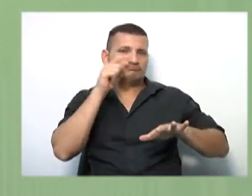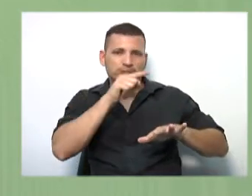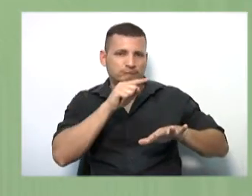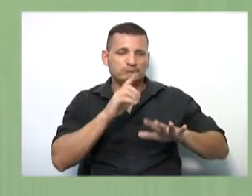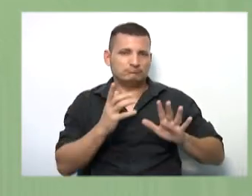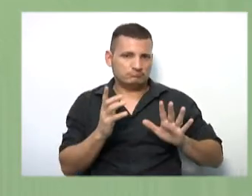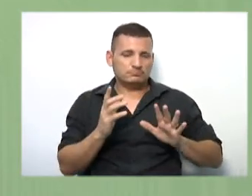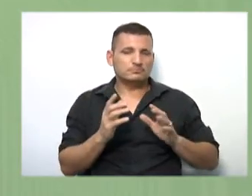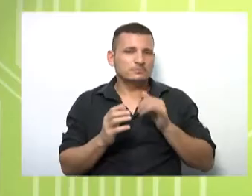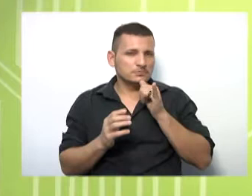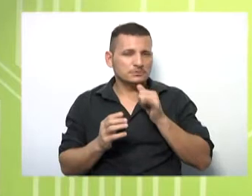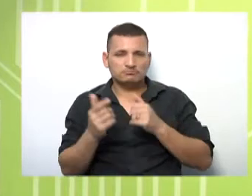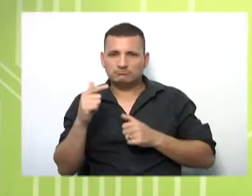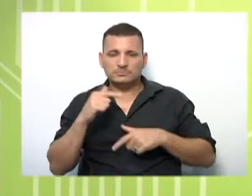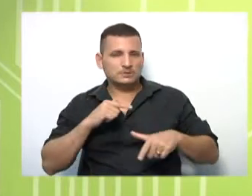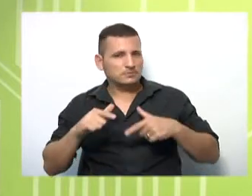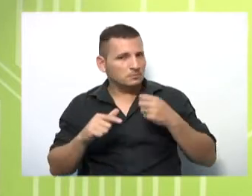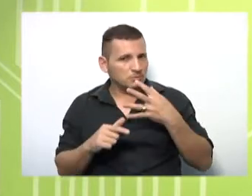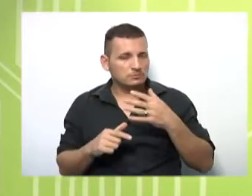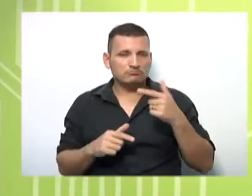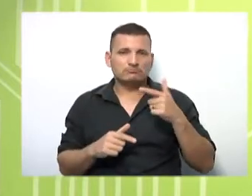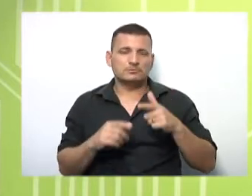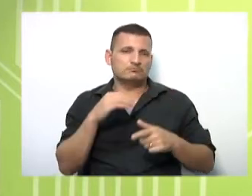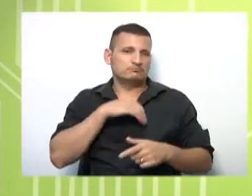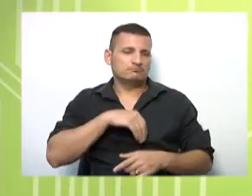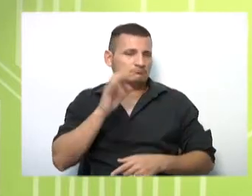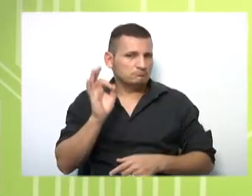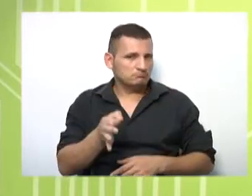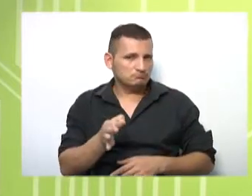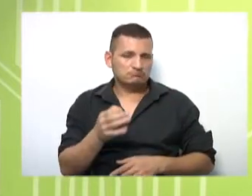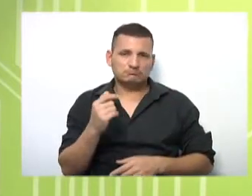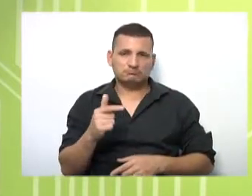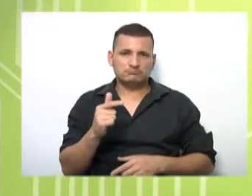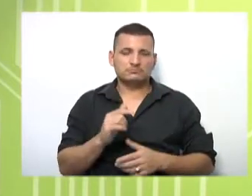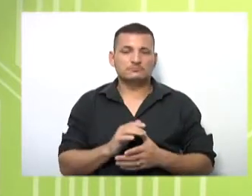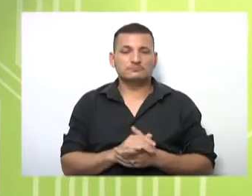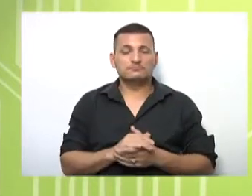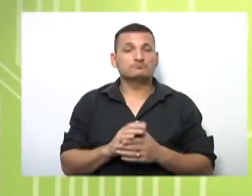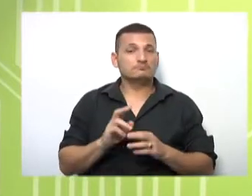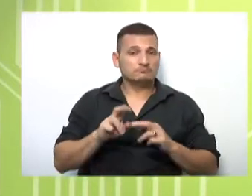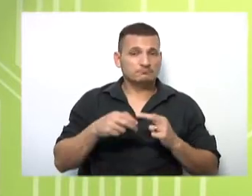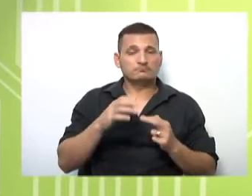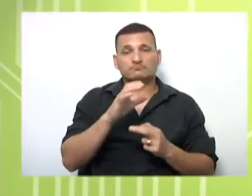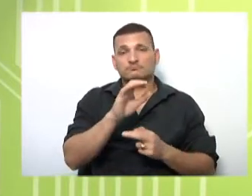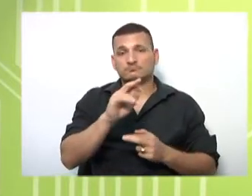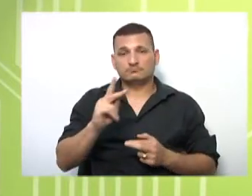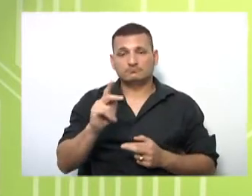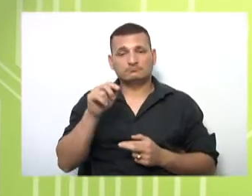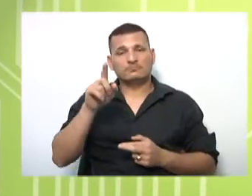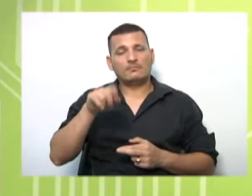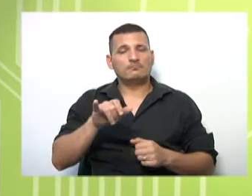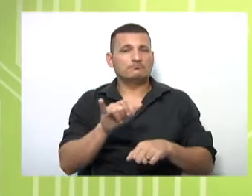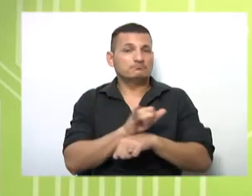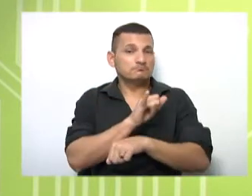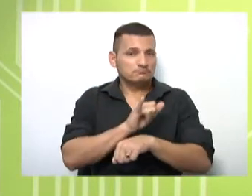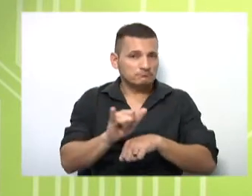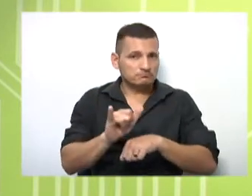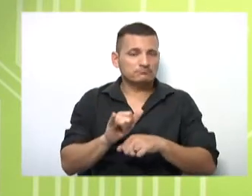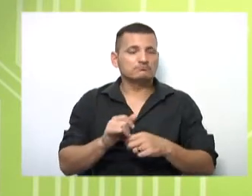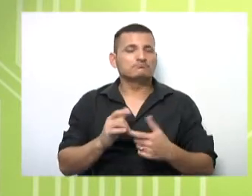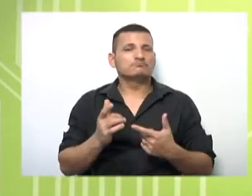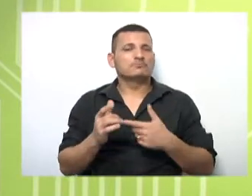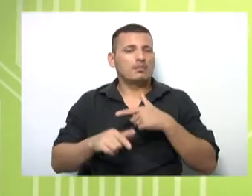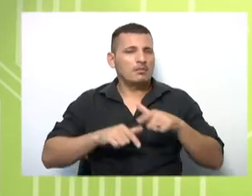de trabalho boa, se encontra uma remuneração justa pelo seu trabalho. Então o cooperativismo é uma estratégia comercial,